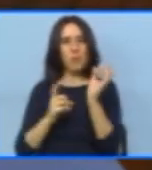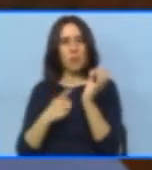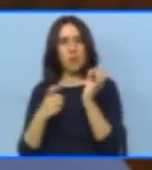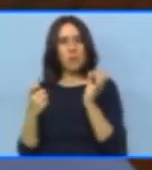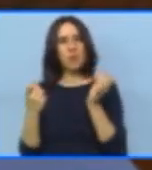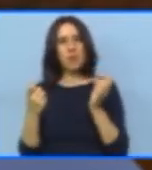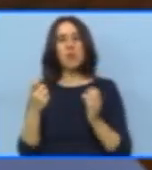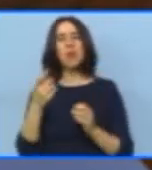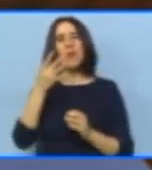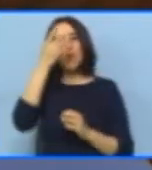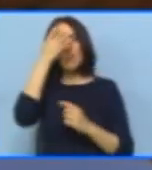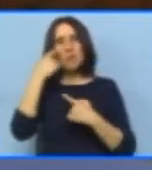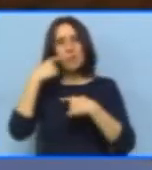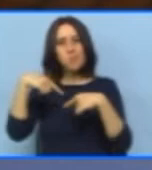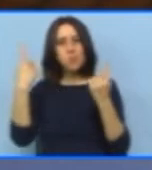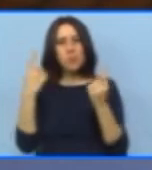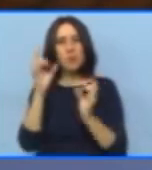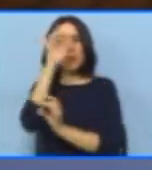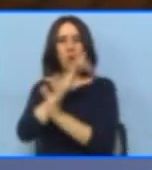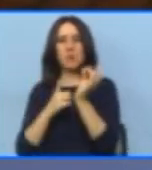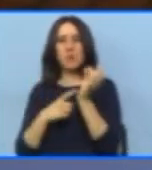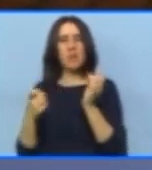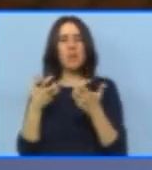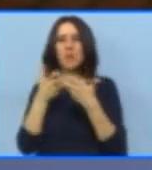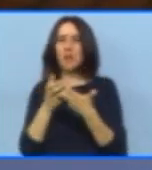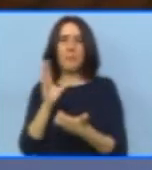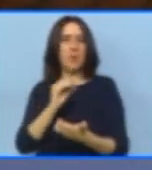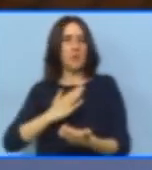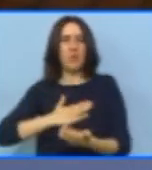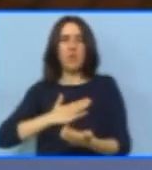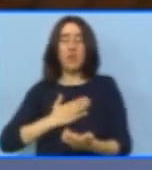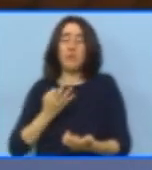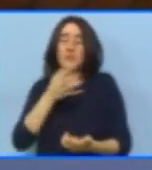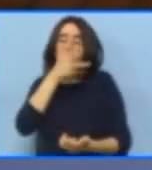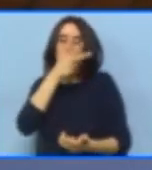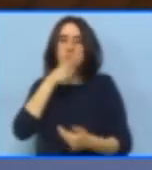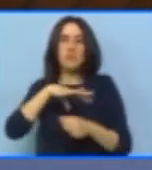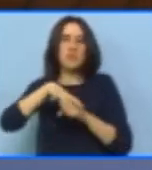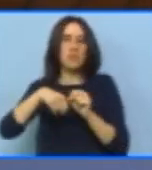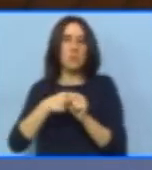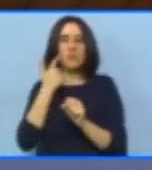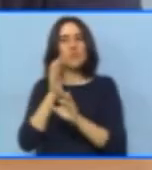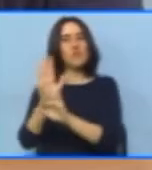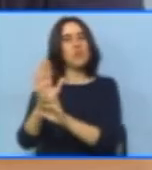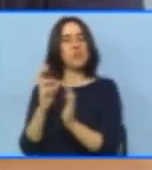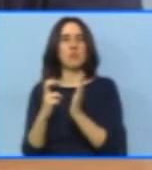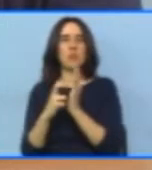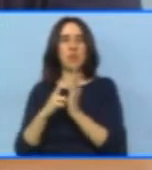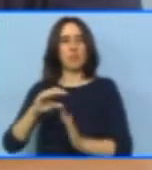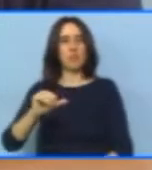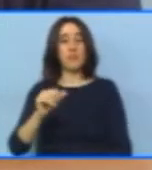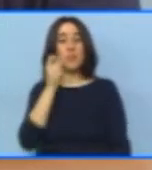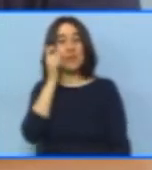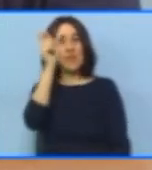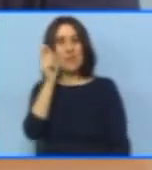opinião pública ocidental não queria, de facto, mais guerra do que aquela que, infelizmente e tragicamente, já existia na Síria. Portanto, para este